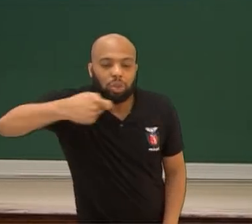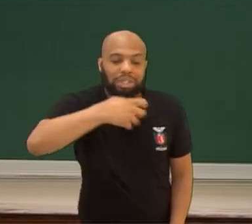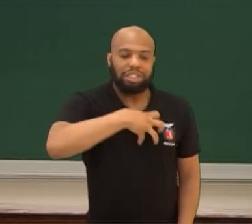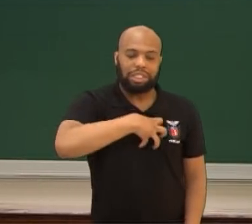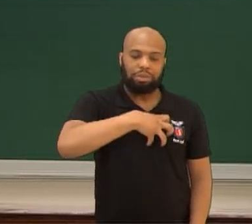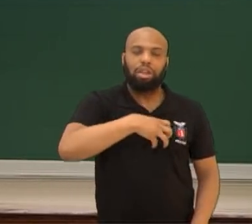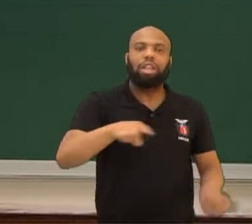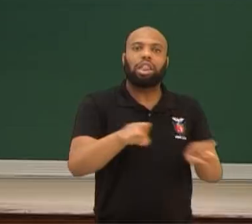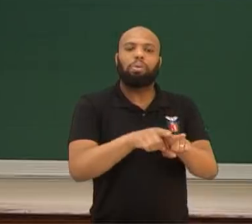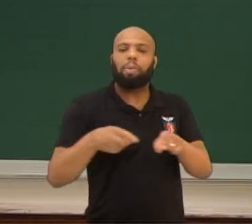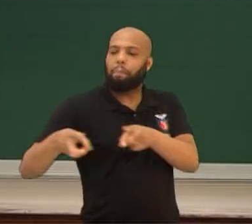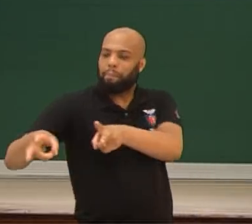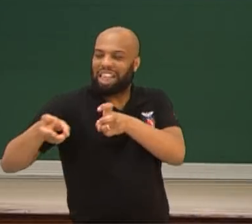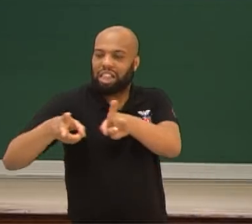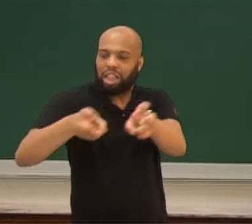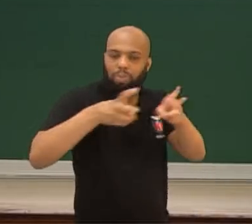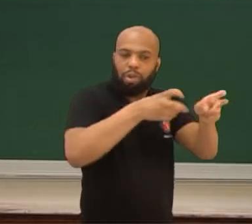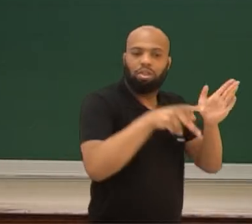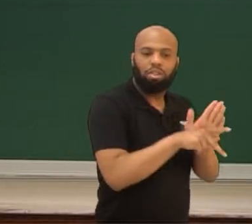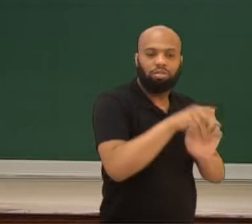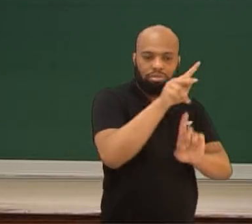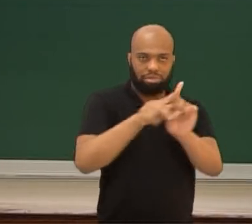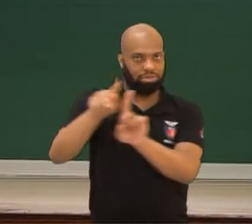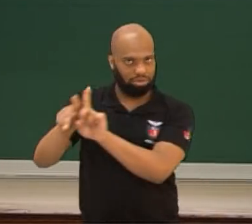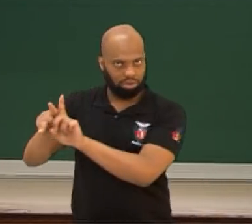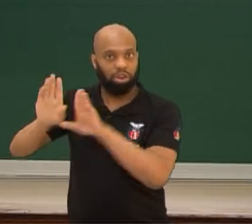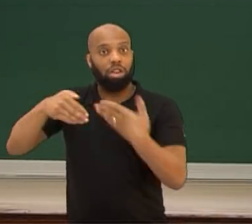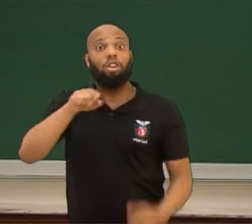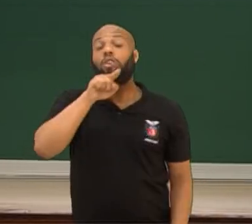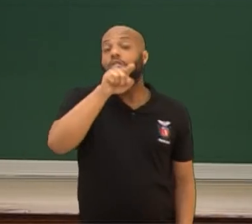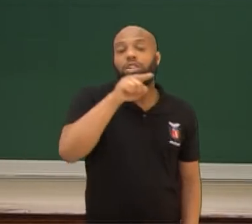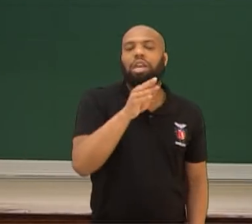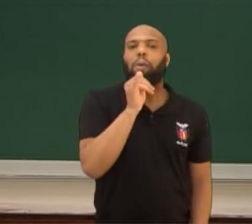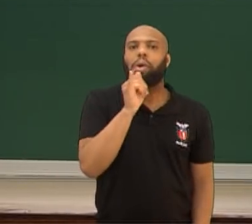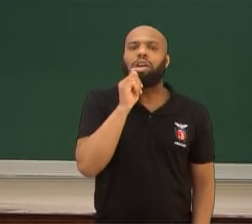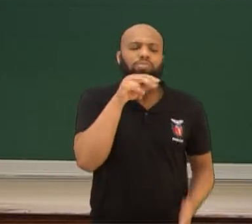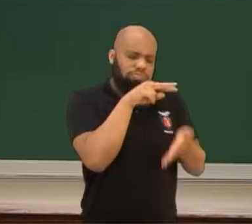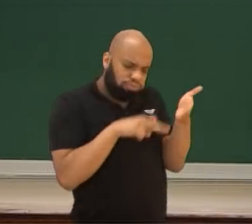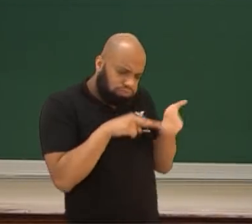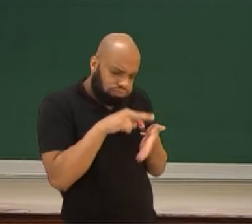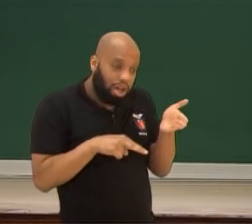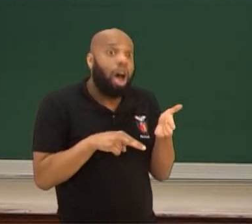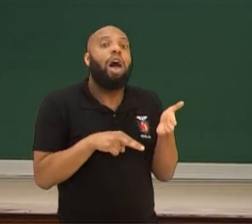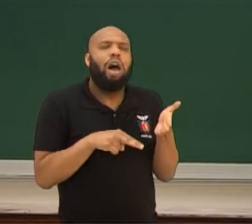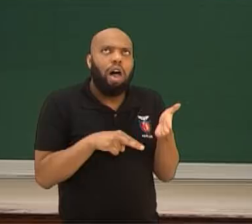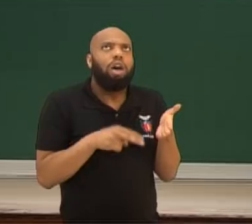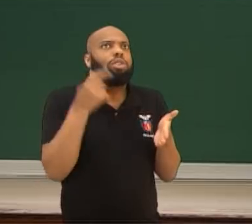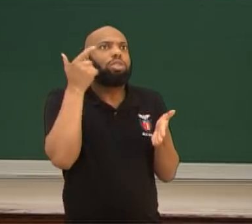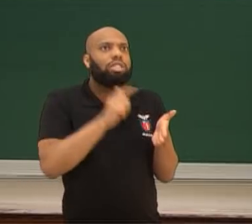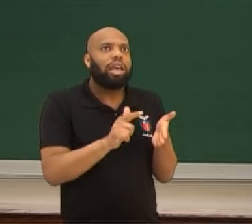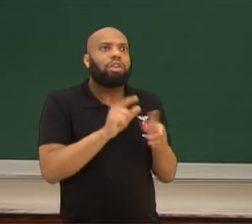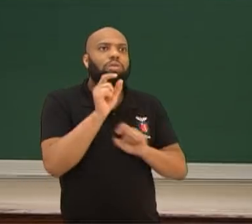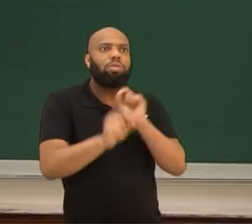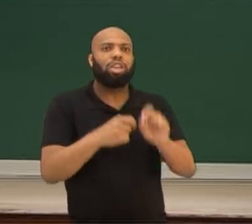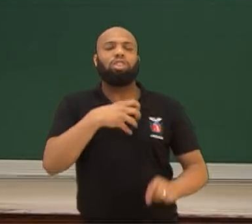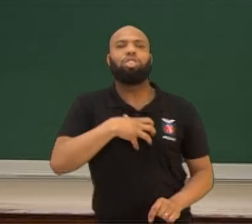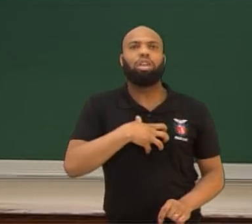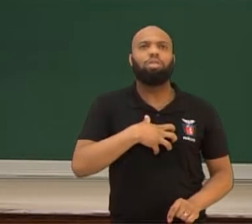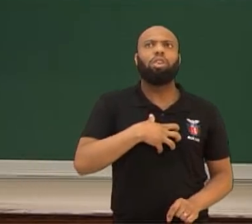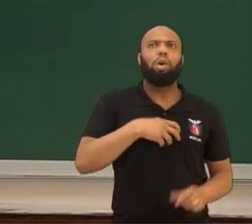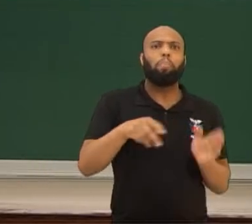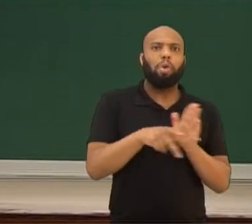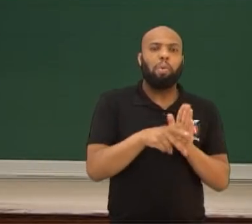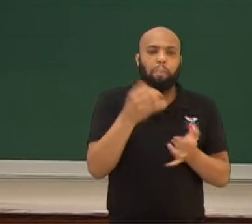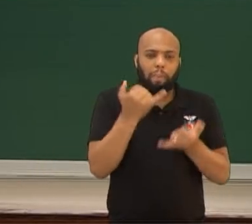impressões sensoriais dos personagens, né? Então você acaba às vezes como leitor tendo acesso ao que a gente chama de fluxo de consciência